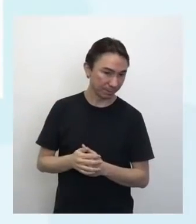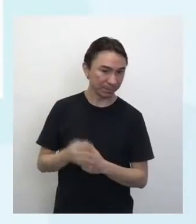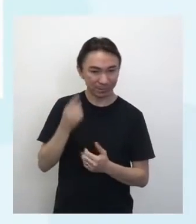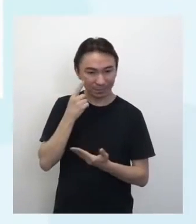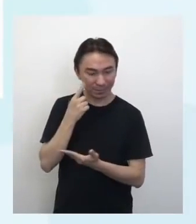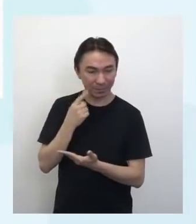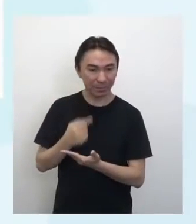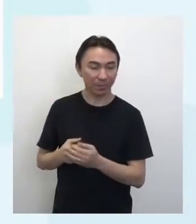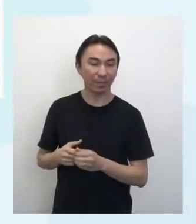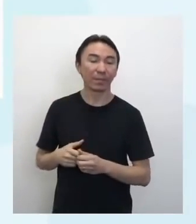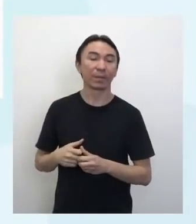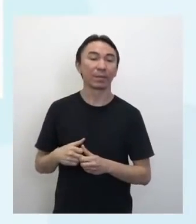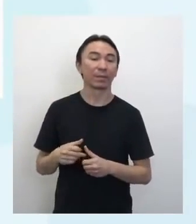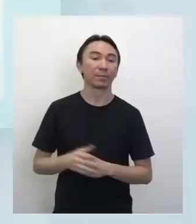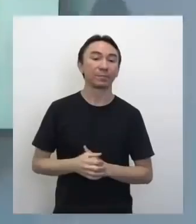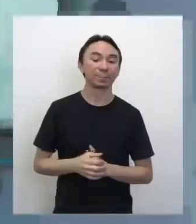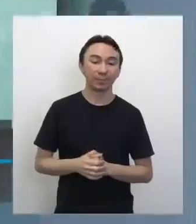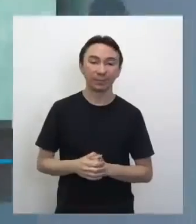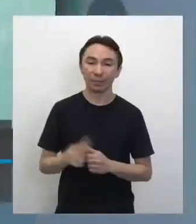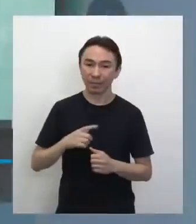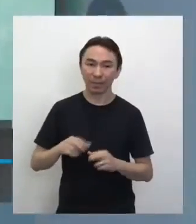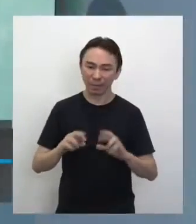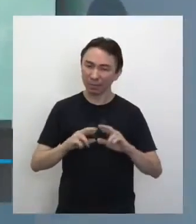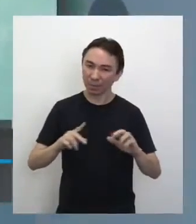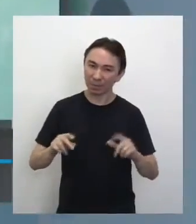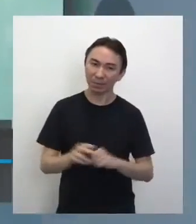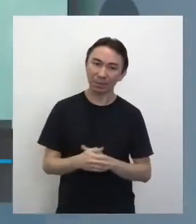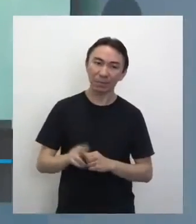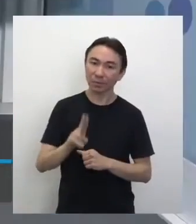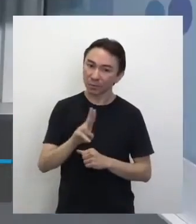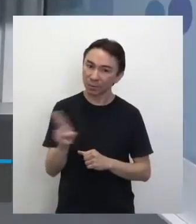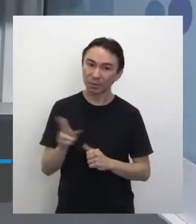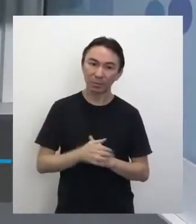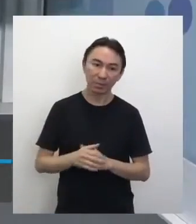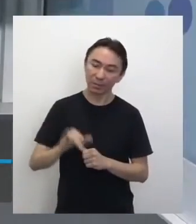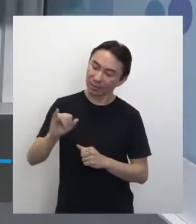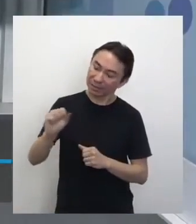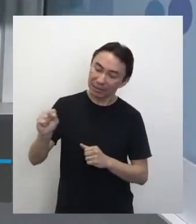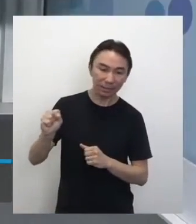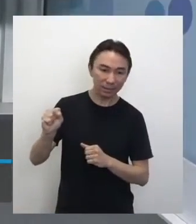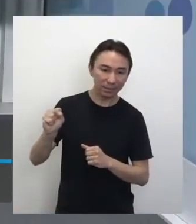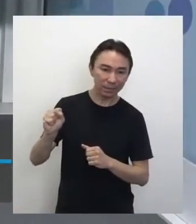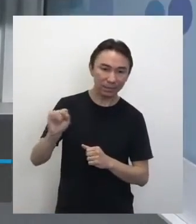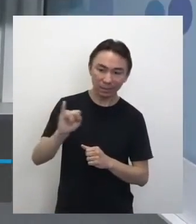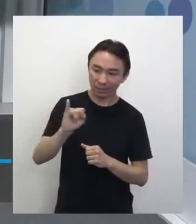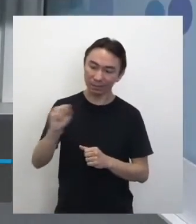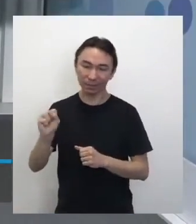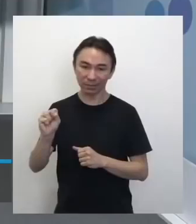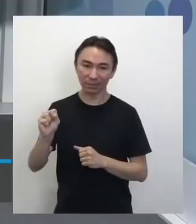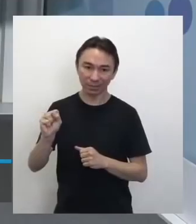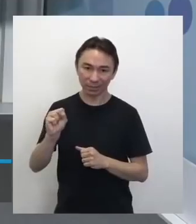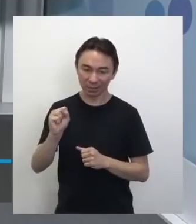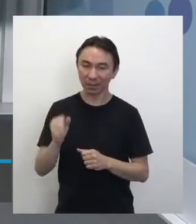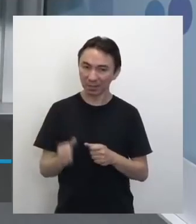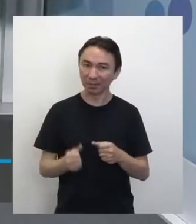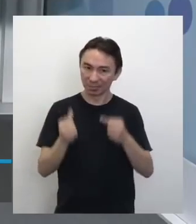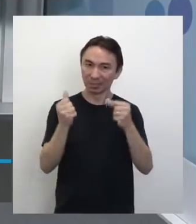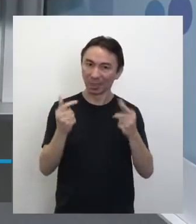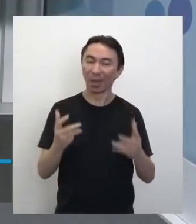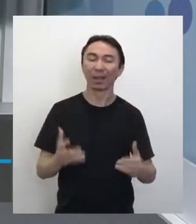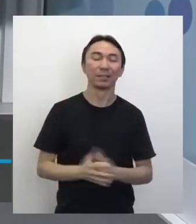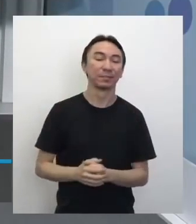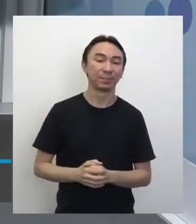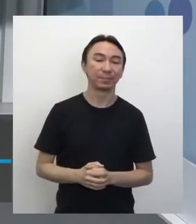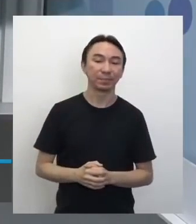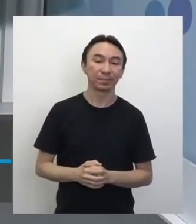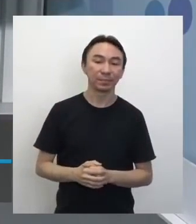Michael Walker name is well and Rosana surprise uma surpresa aí eu dei escolha